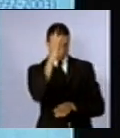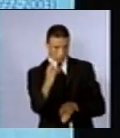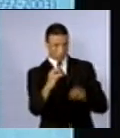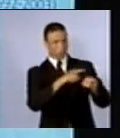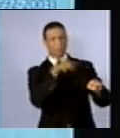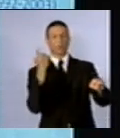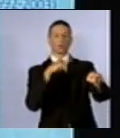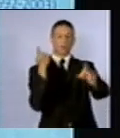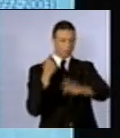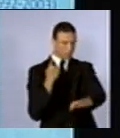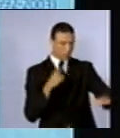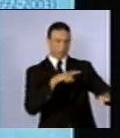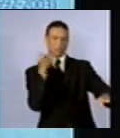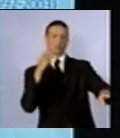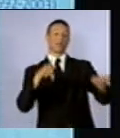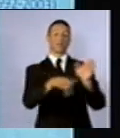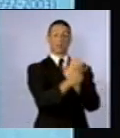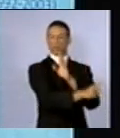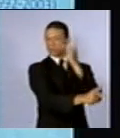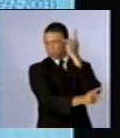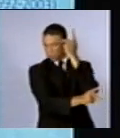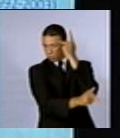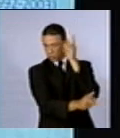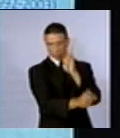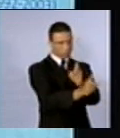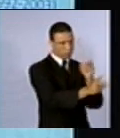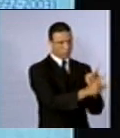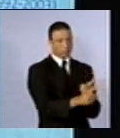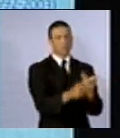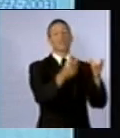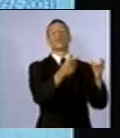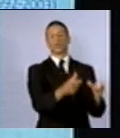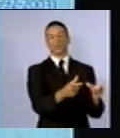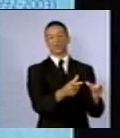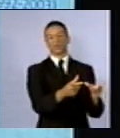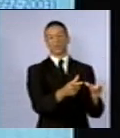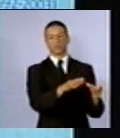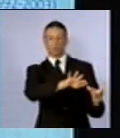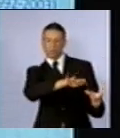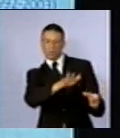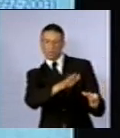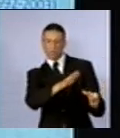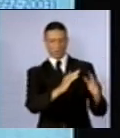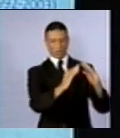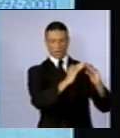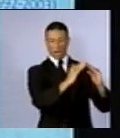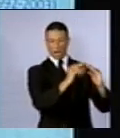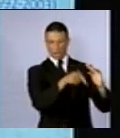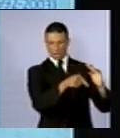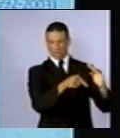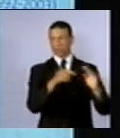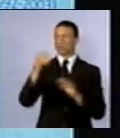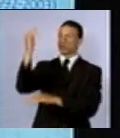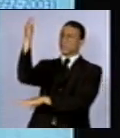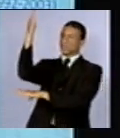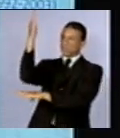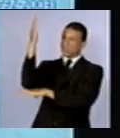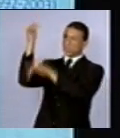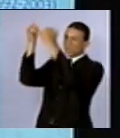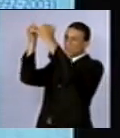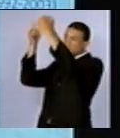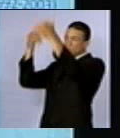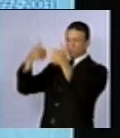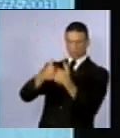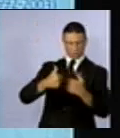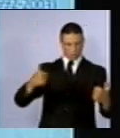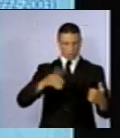falecer por óbito no município de São Paulo, se encontravam a mais de 50 metros das linhas de transmissão.